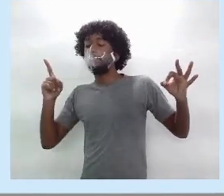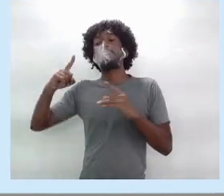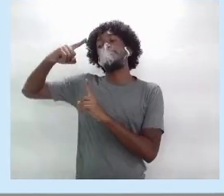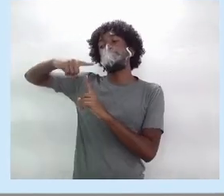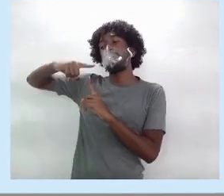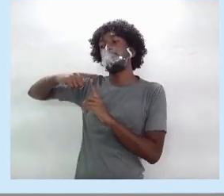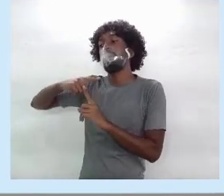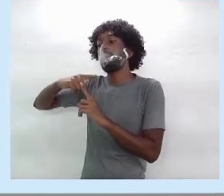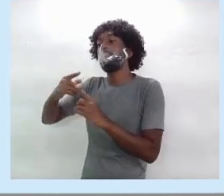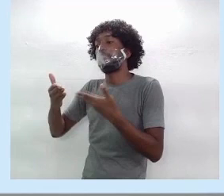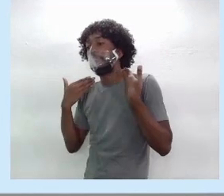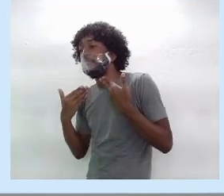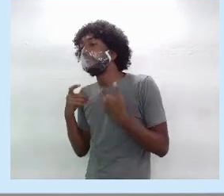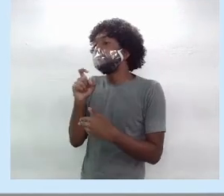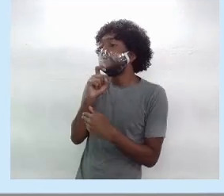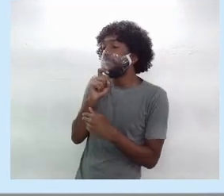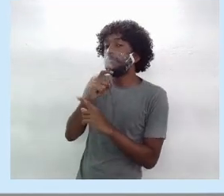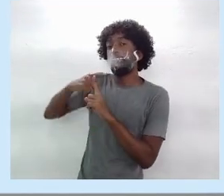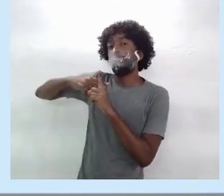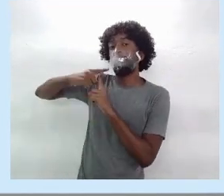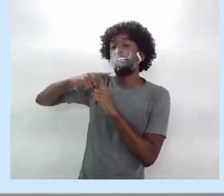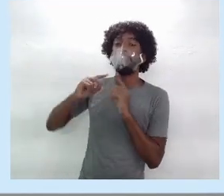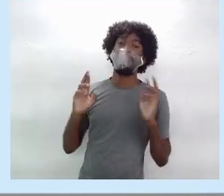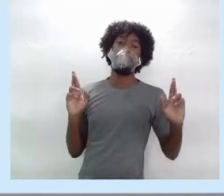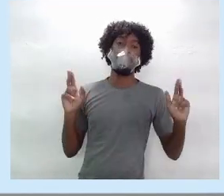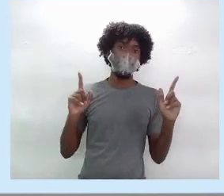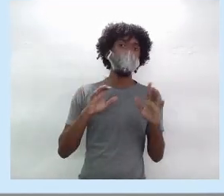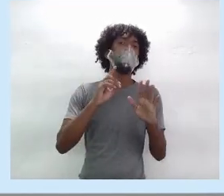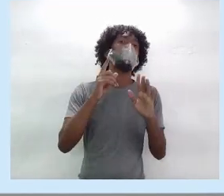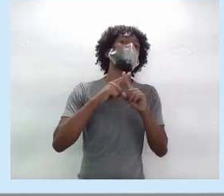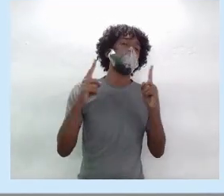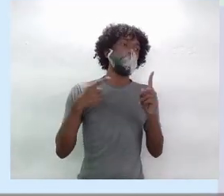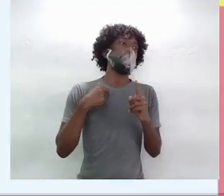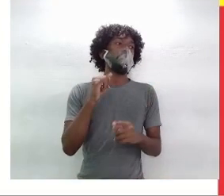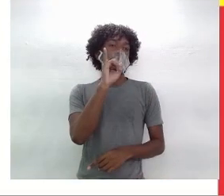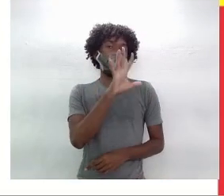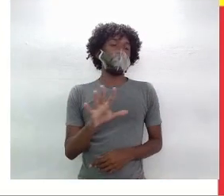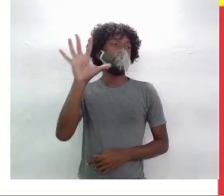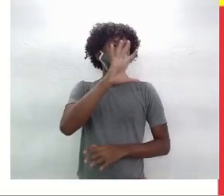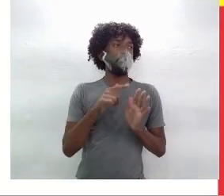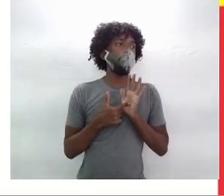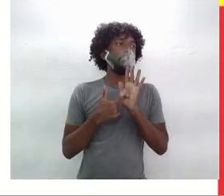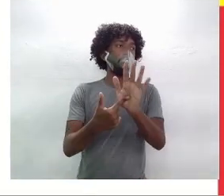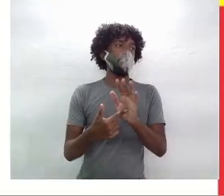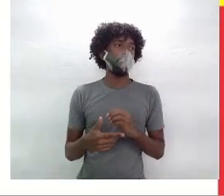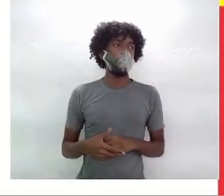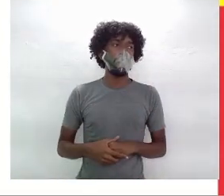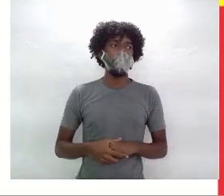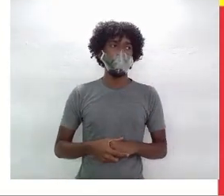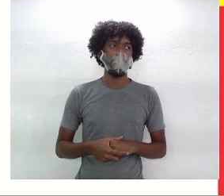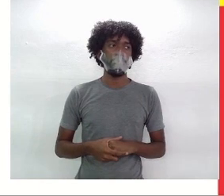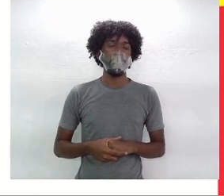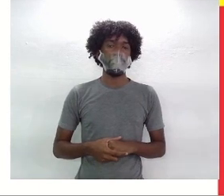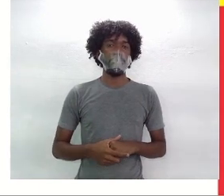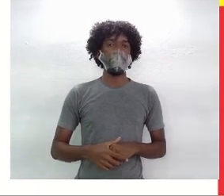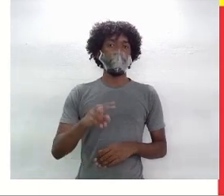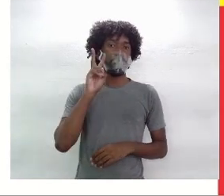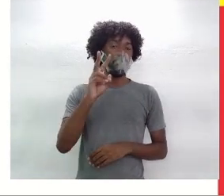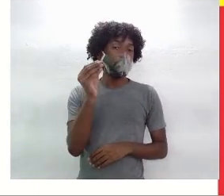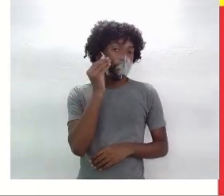de temperatura. Bora ver isso aí em imagem na telinha, que fica muito legal para vocês